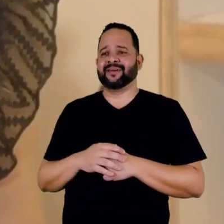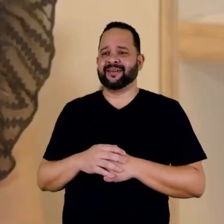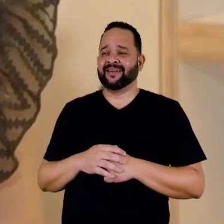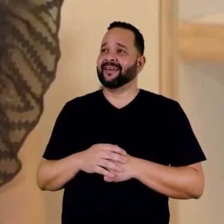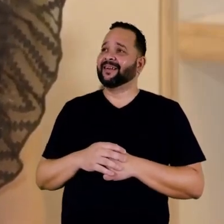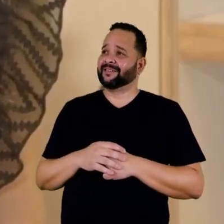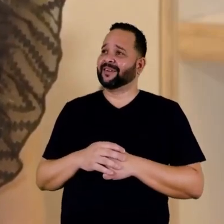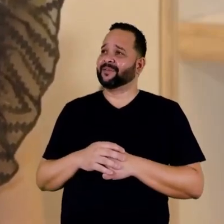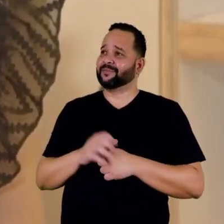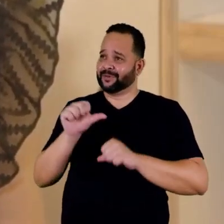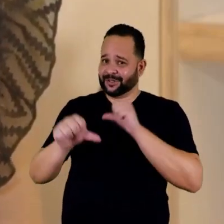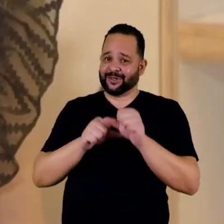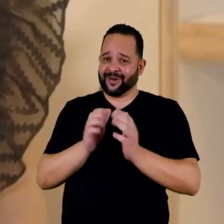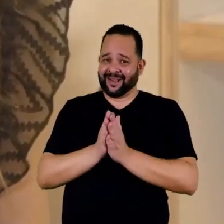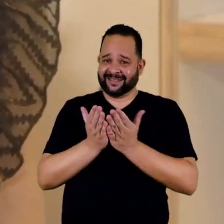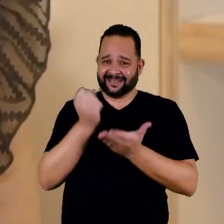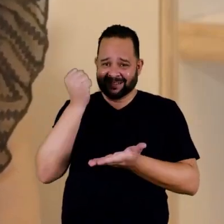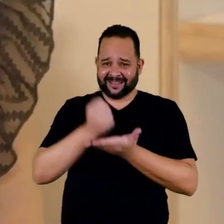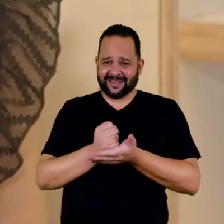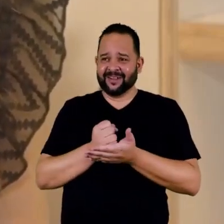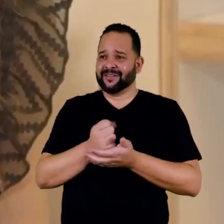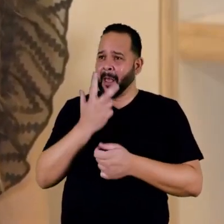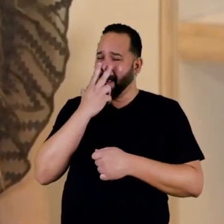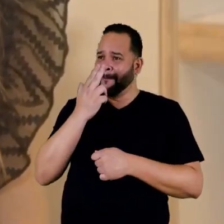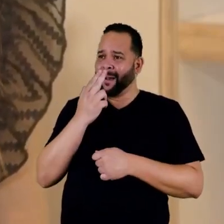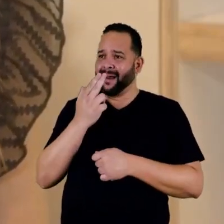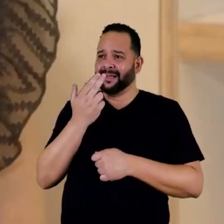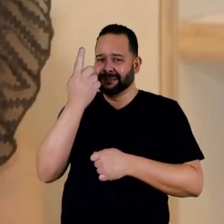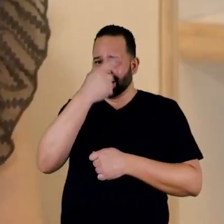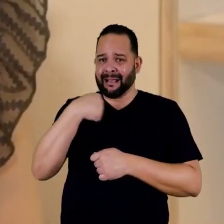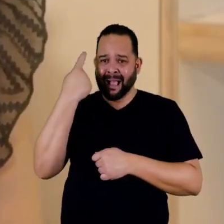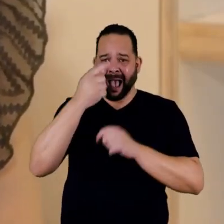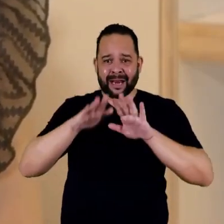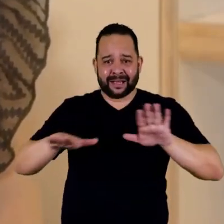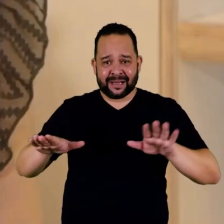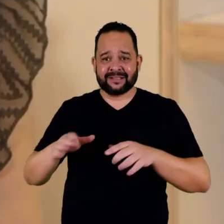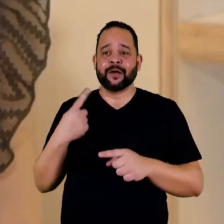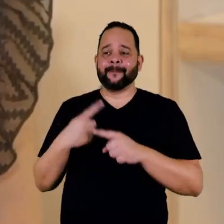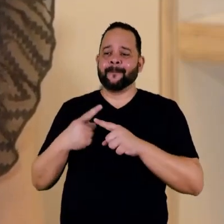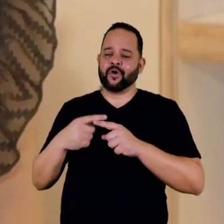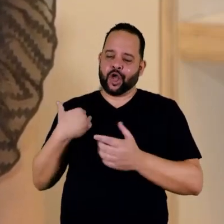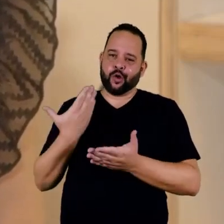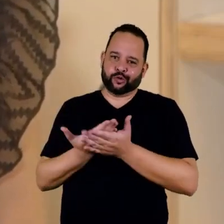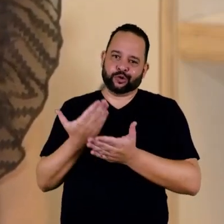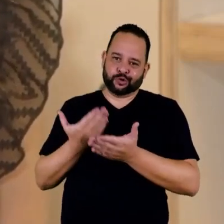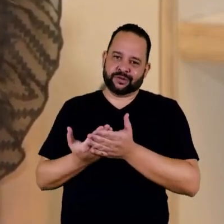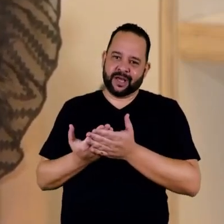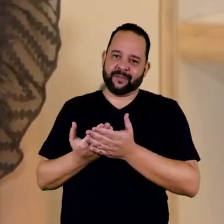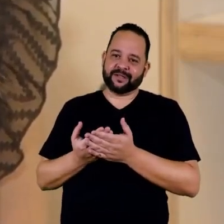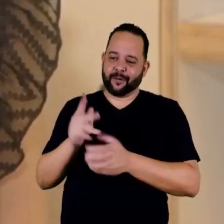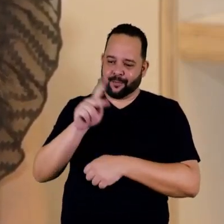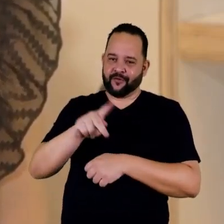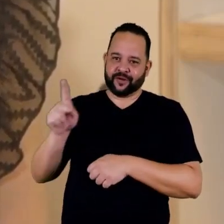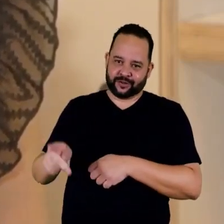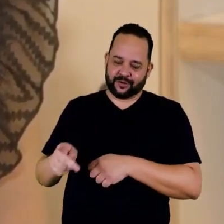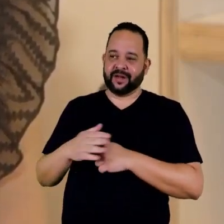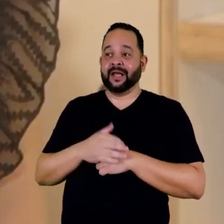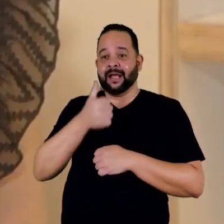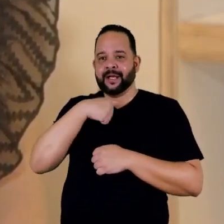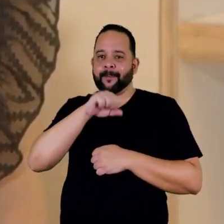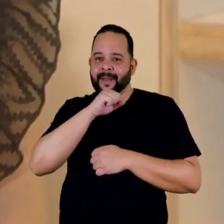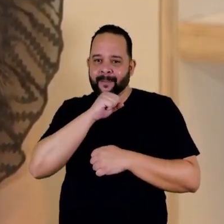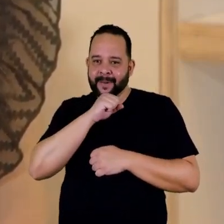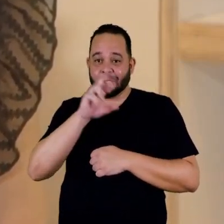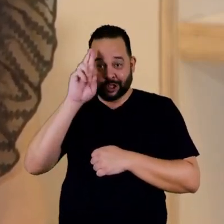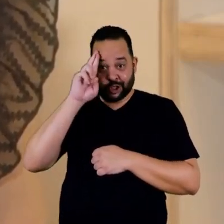trocar sua carteira de de trabalho Você tem uma cara de criança porque como eu fiz magistério e minha mãe tem escola eu